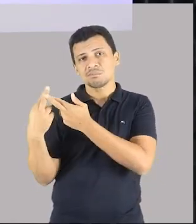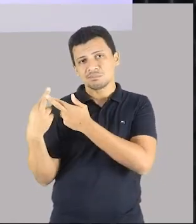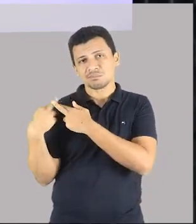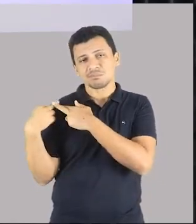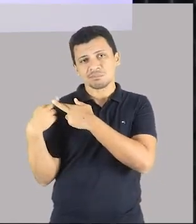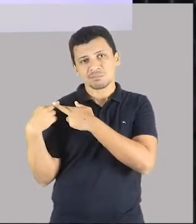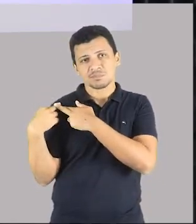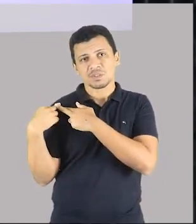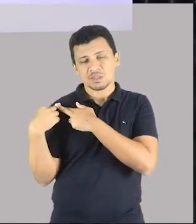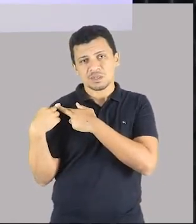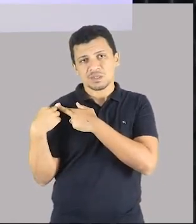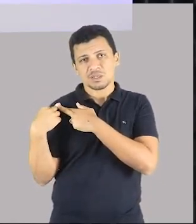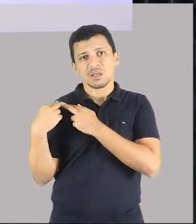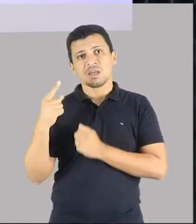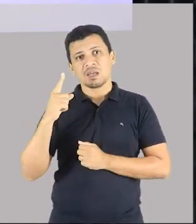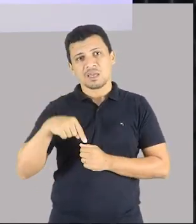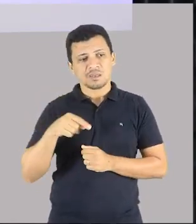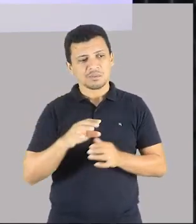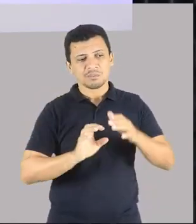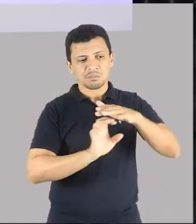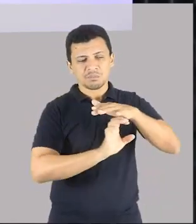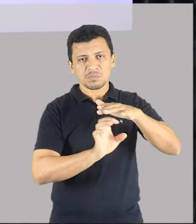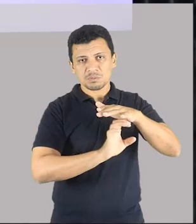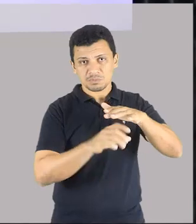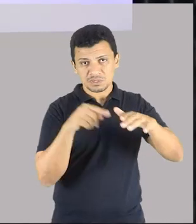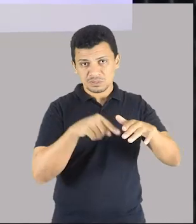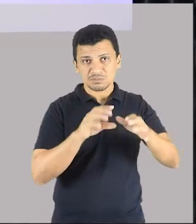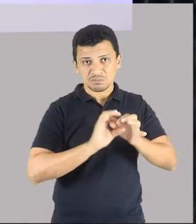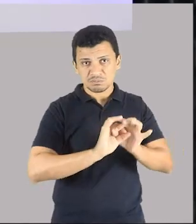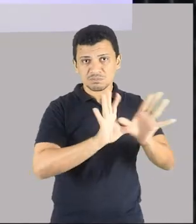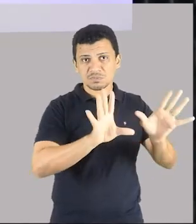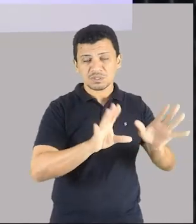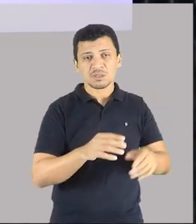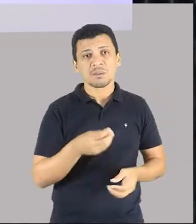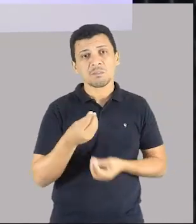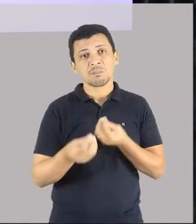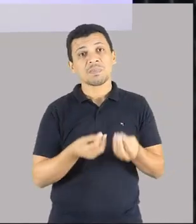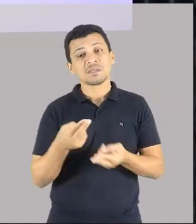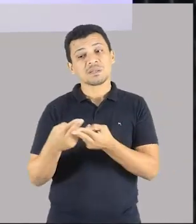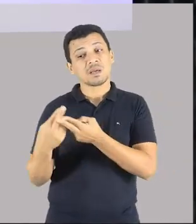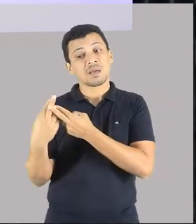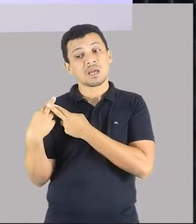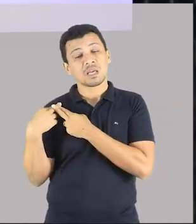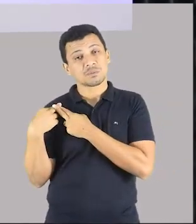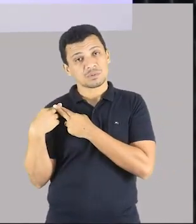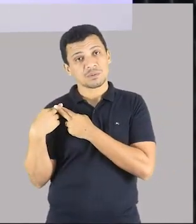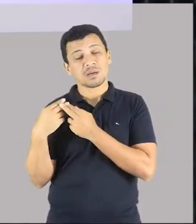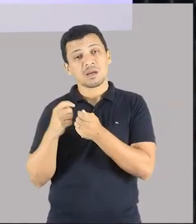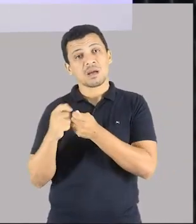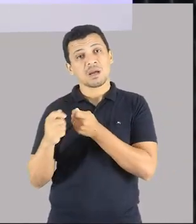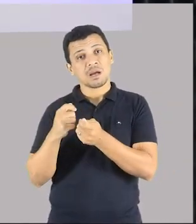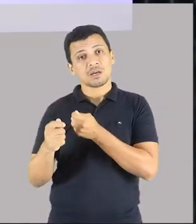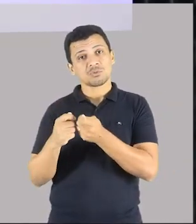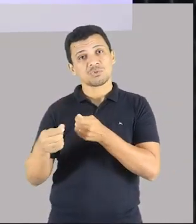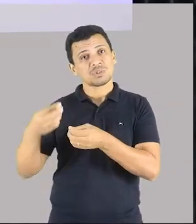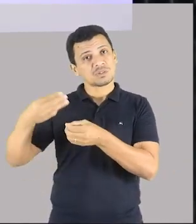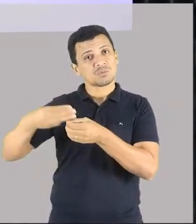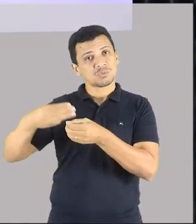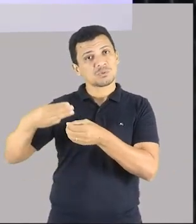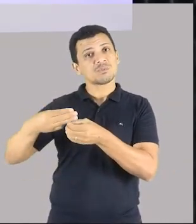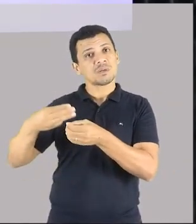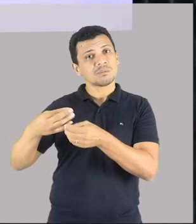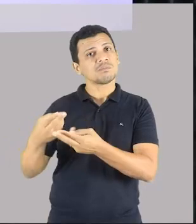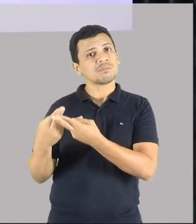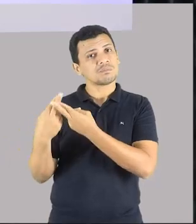sejam fornecidos por concessionárias, a titularidade é da administração pública municipal.